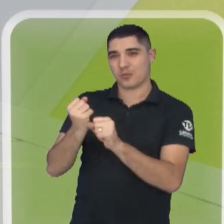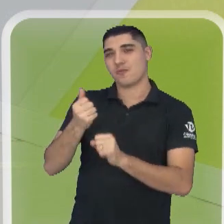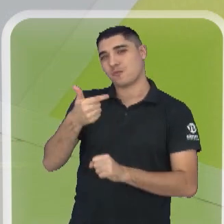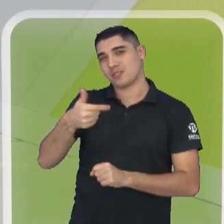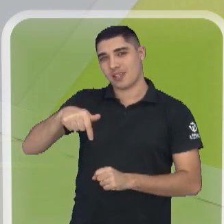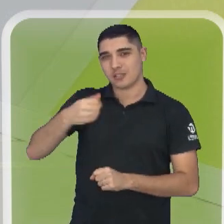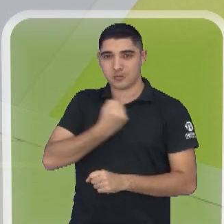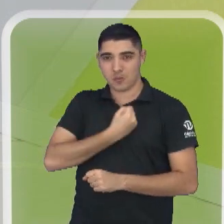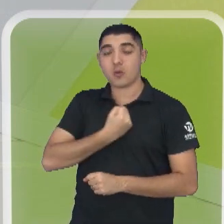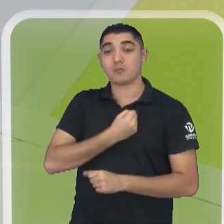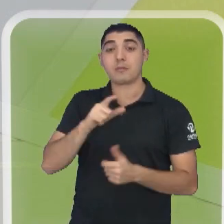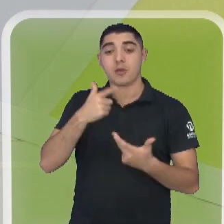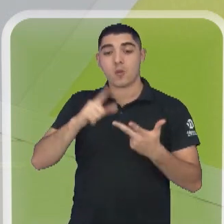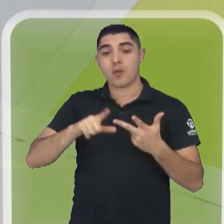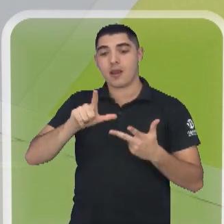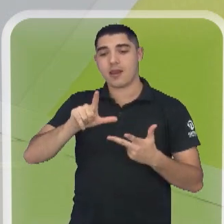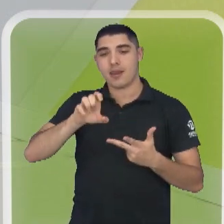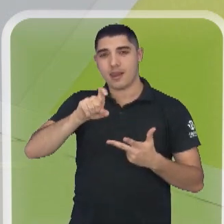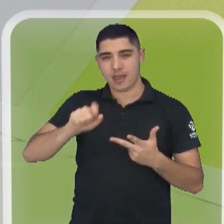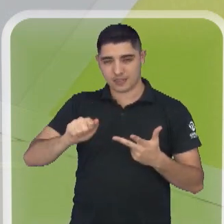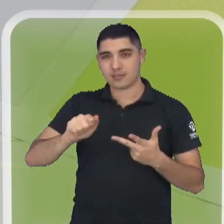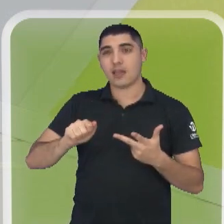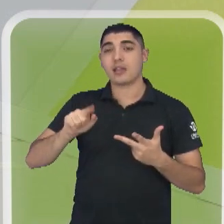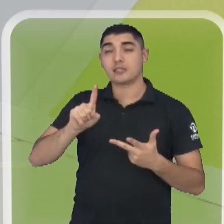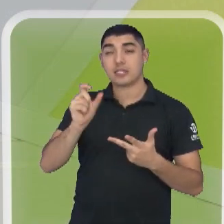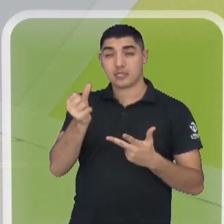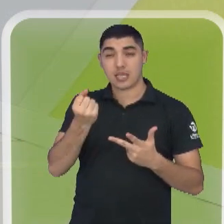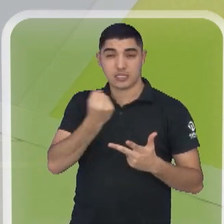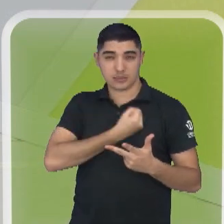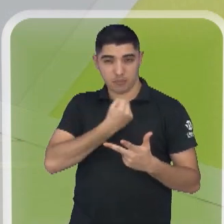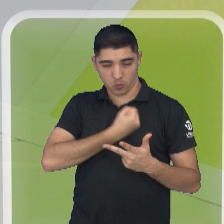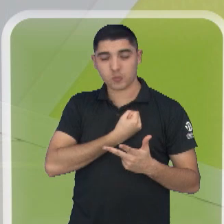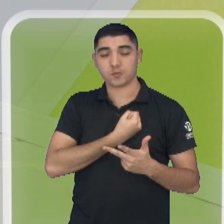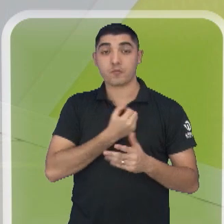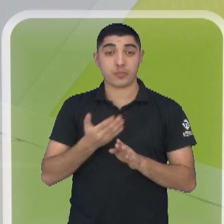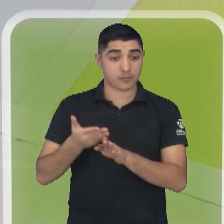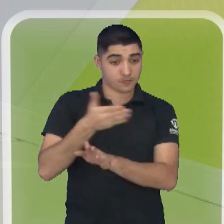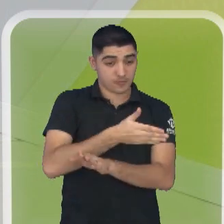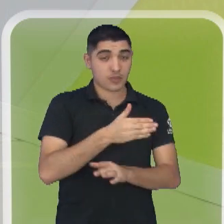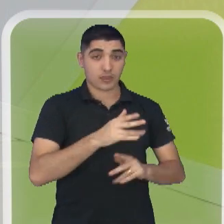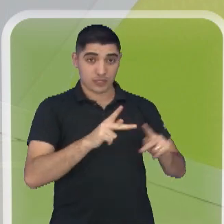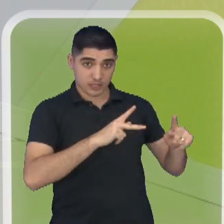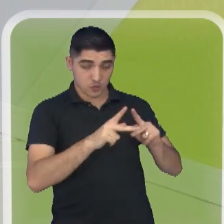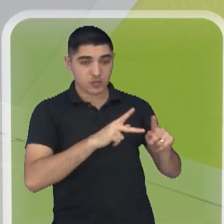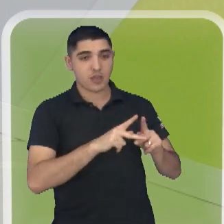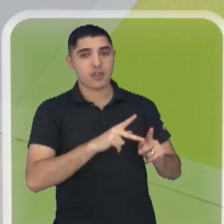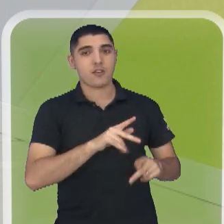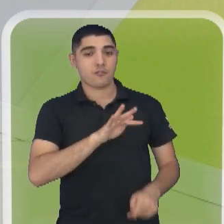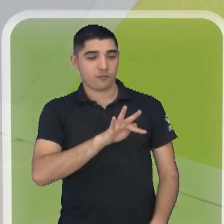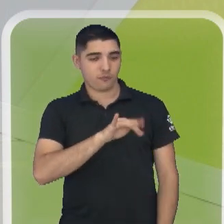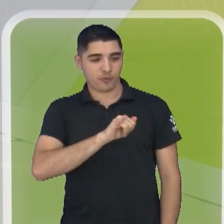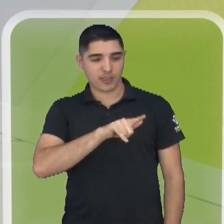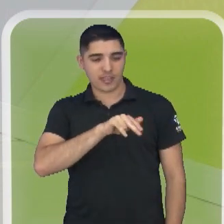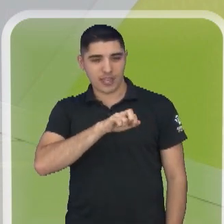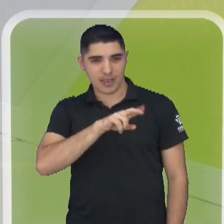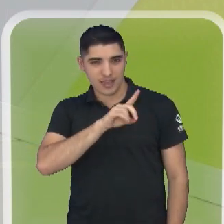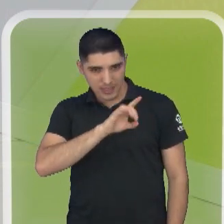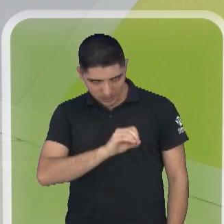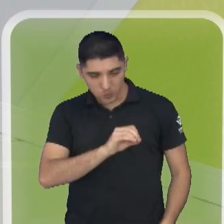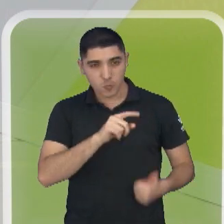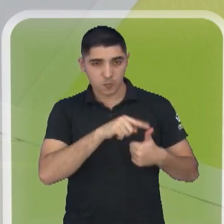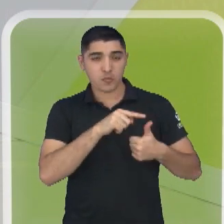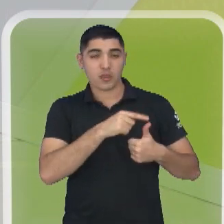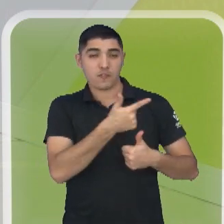ele. E o Lessa, 16 pontos, 2 rebotes e 4 assistências. Pelo São José, o Figueiredo, 27 pontos, 3 rebotes e